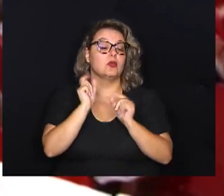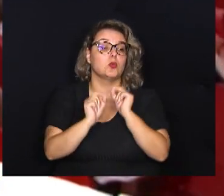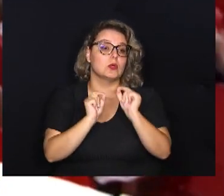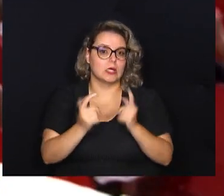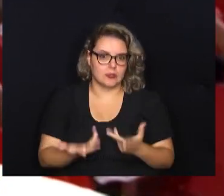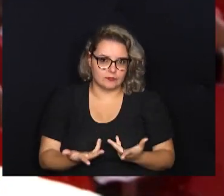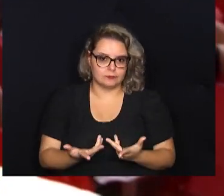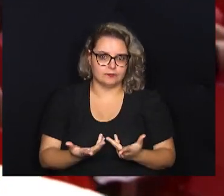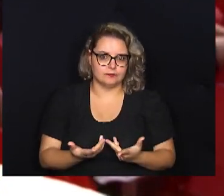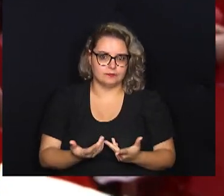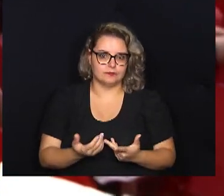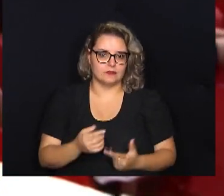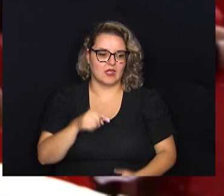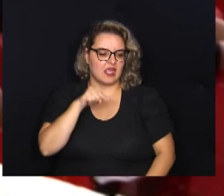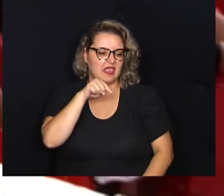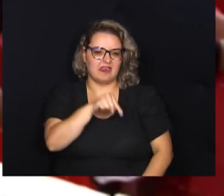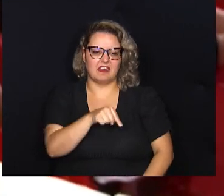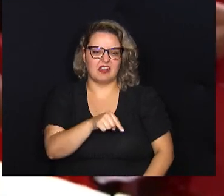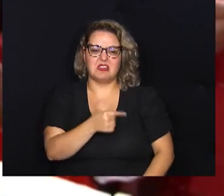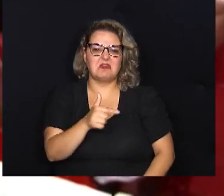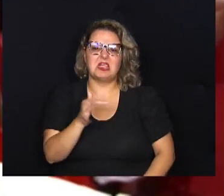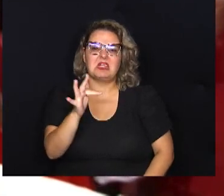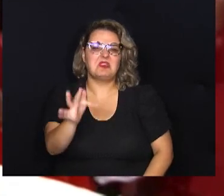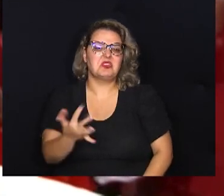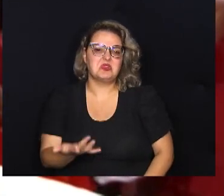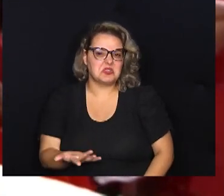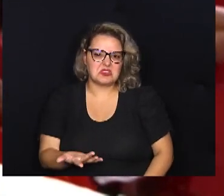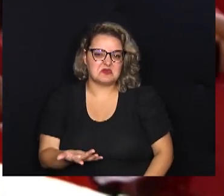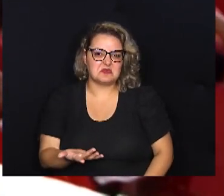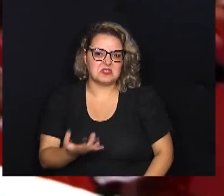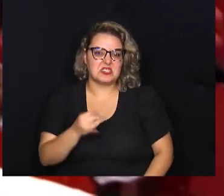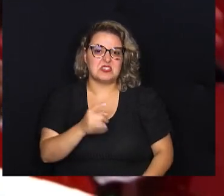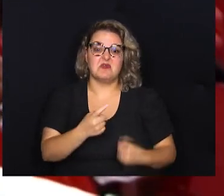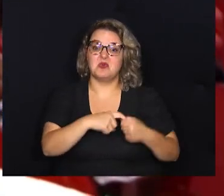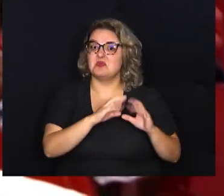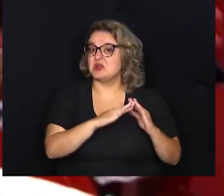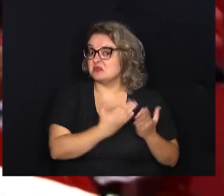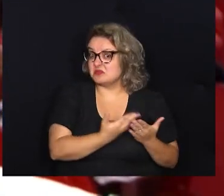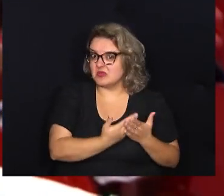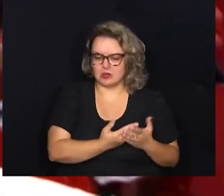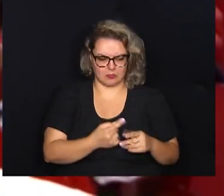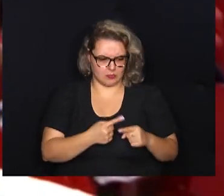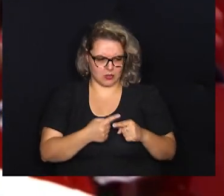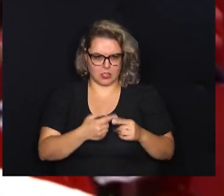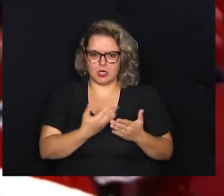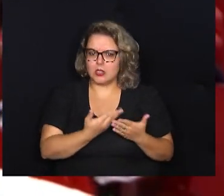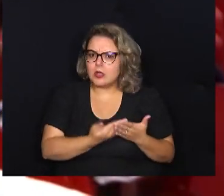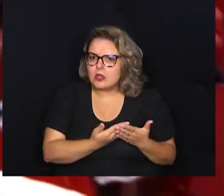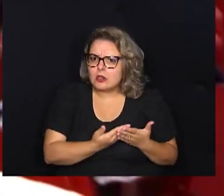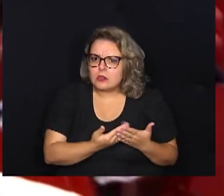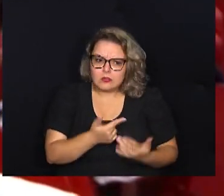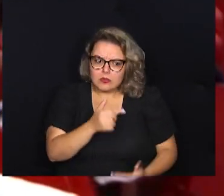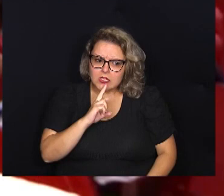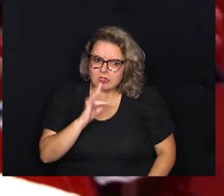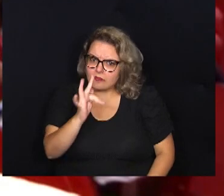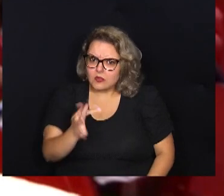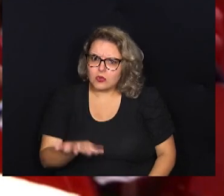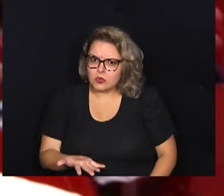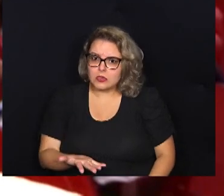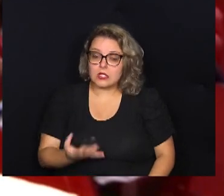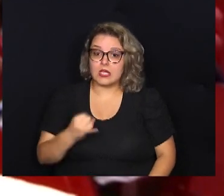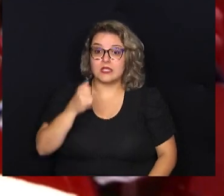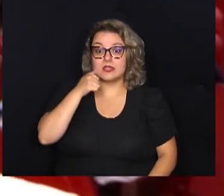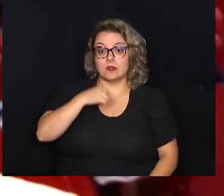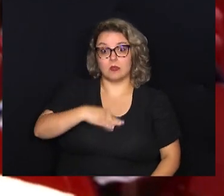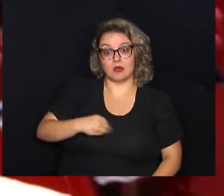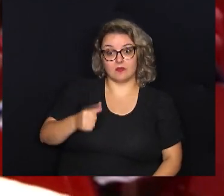que ela não vai dar em nada. Se elas querem voltar a estudar, eles dizem, para que estudar? Você não vai dar em nada. Se eles têm uma filha